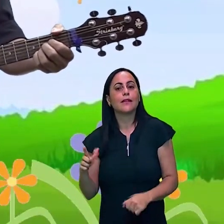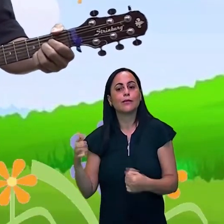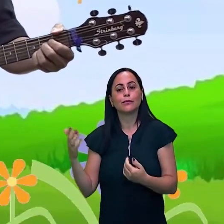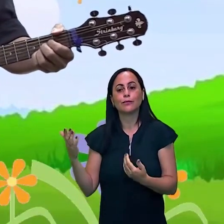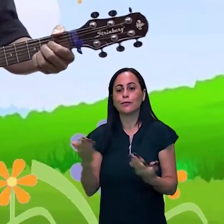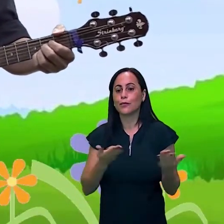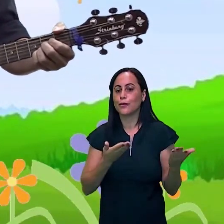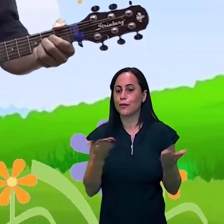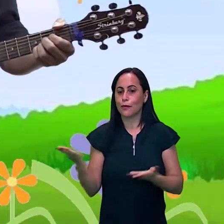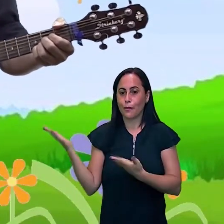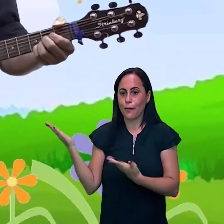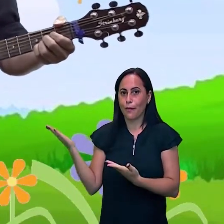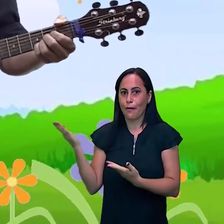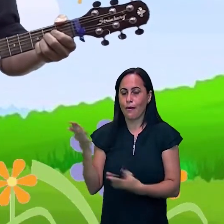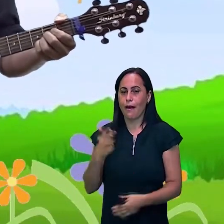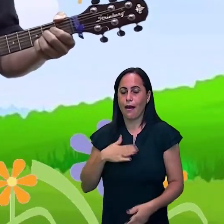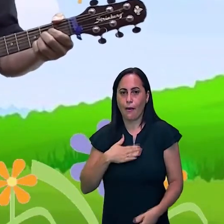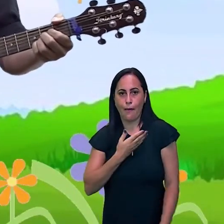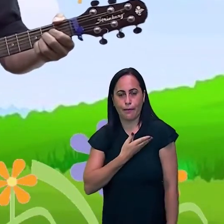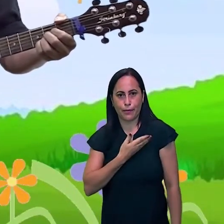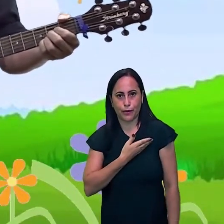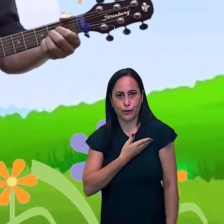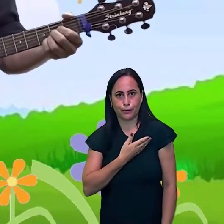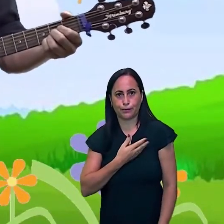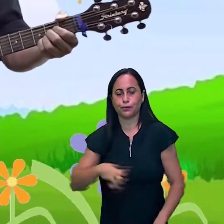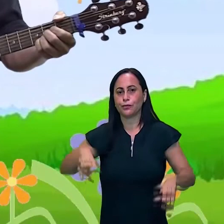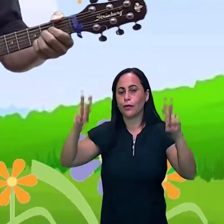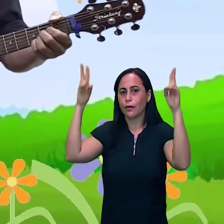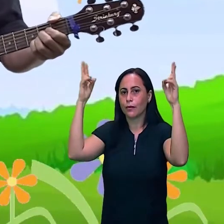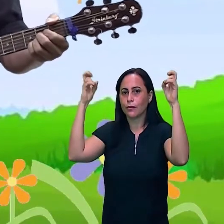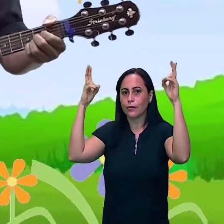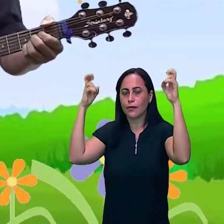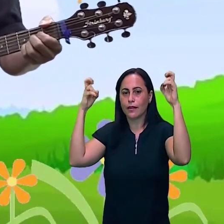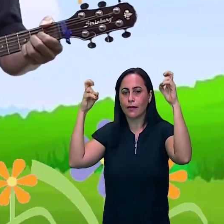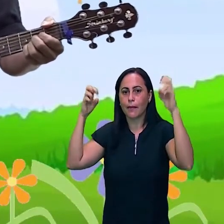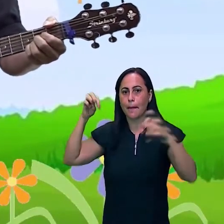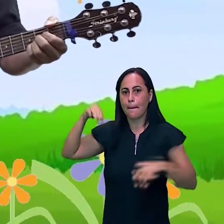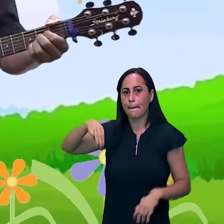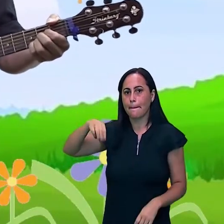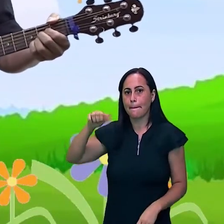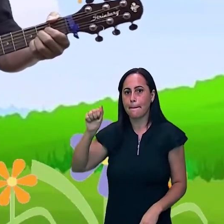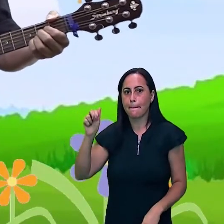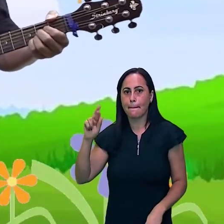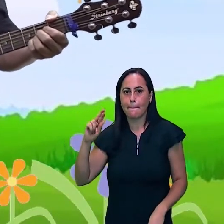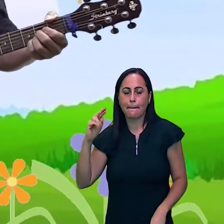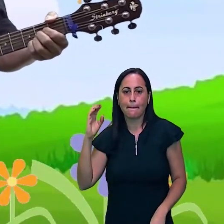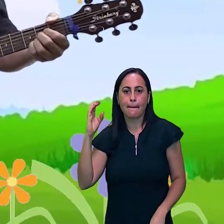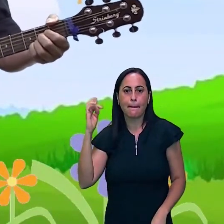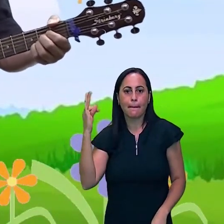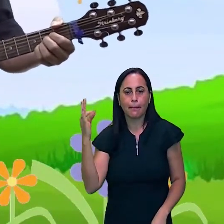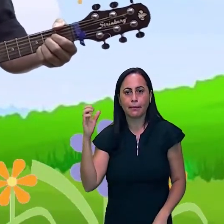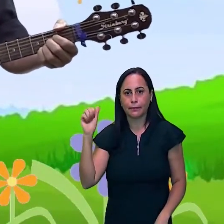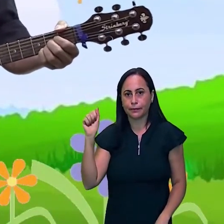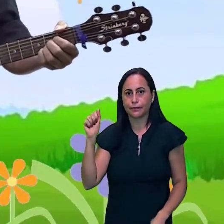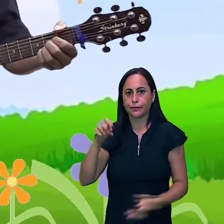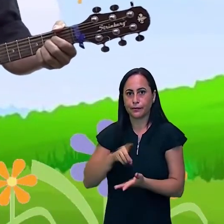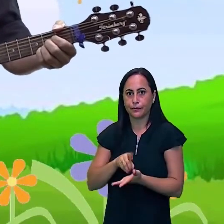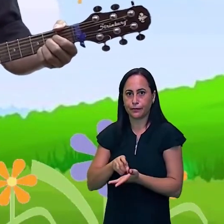violão. A história de hoje é Marta a Largata, de Adriana Napoli e Giancarlo Barletta.